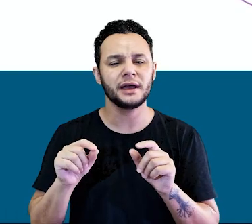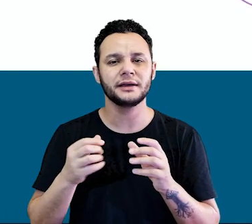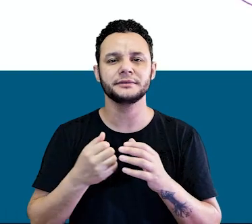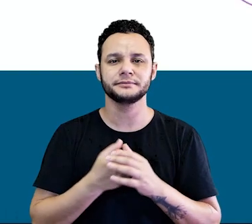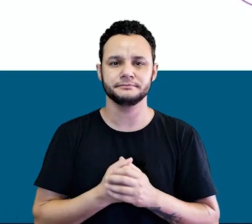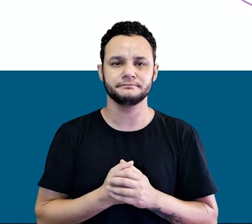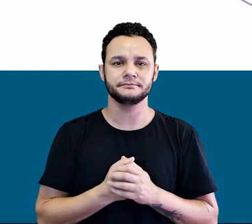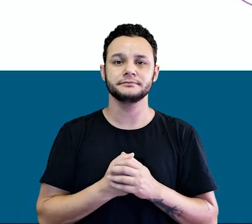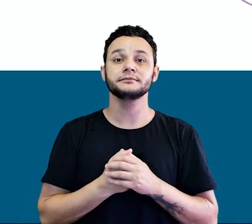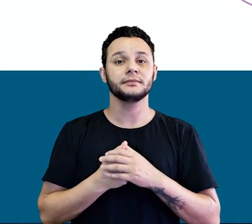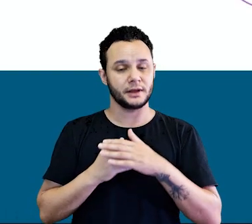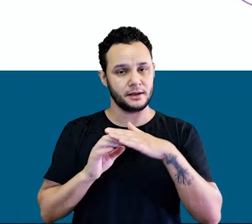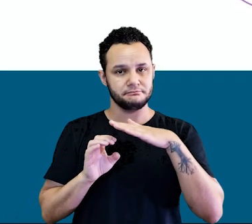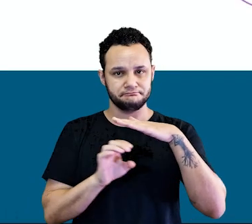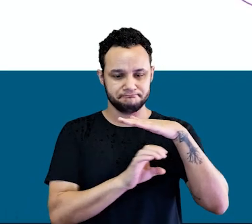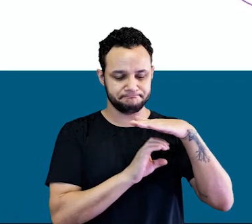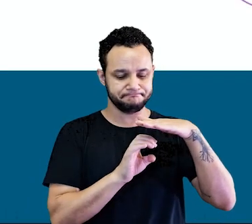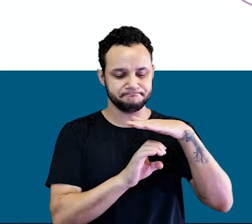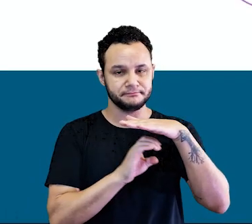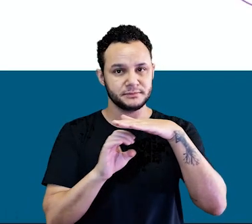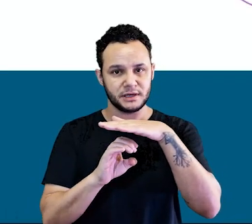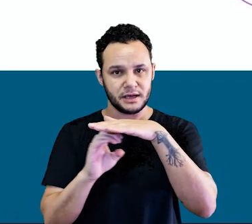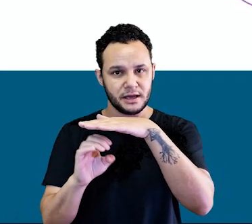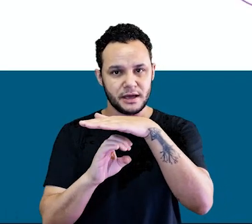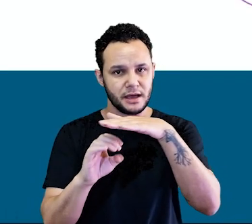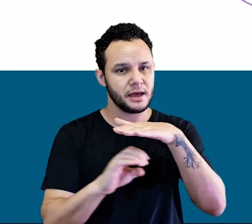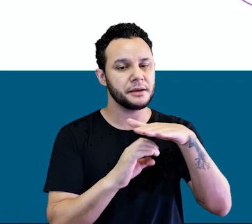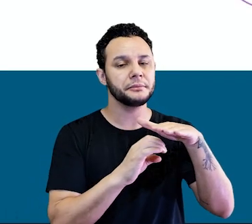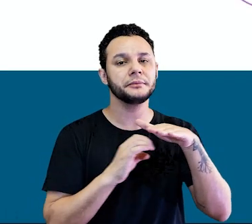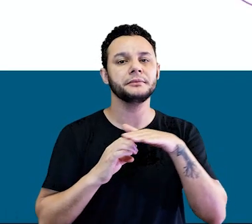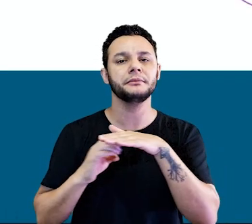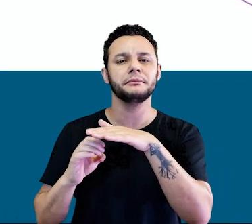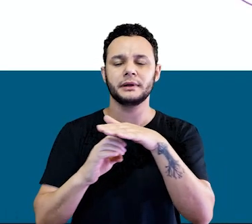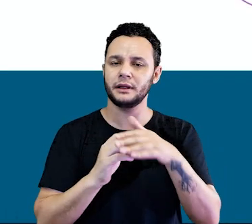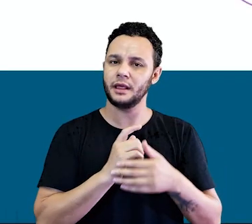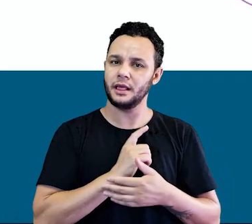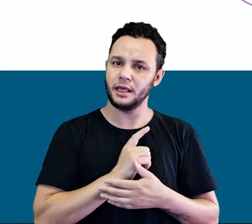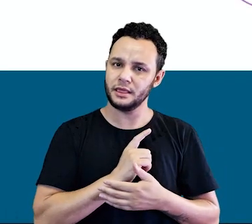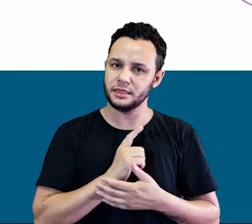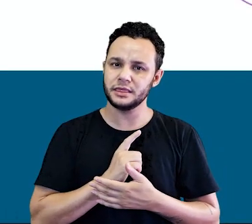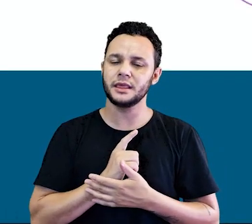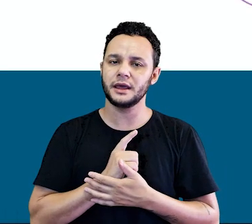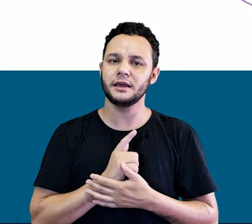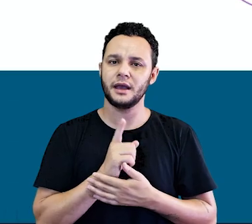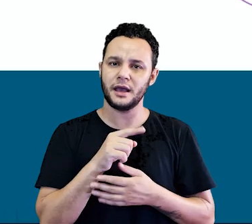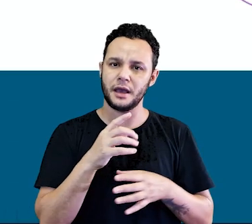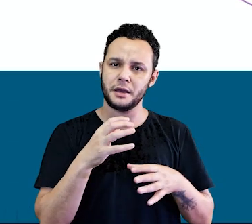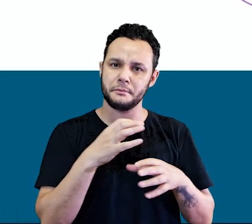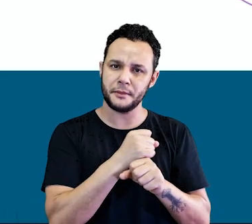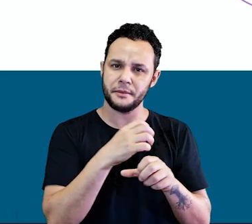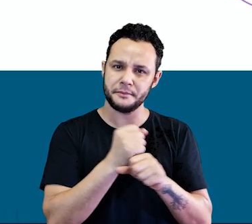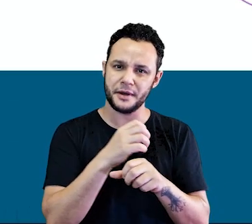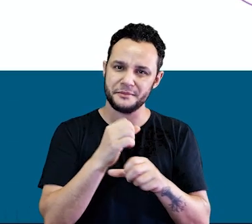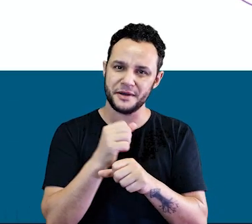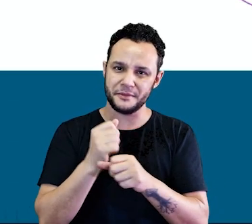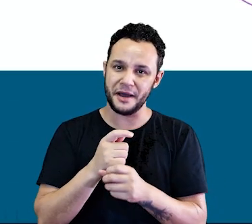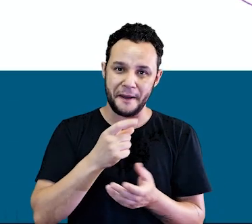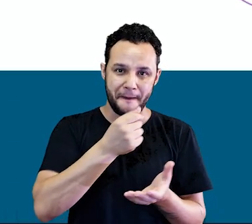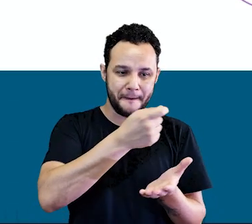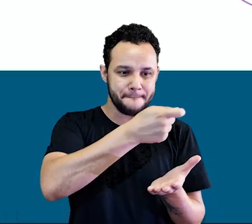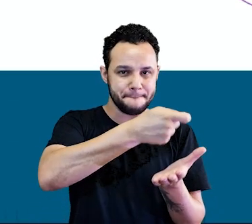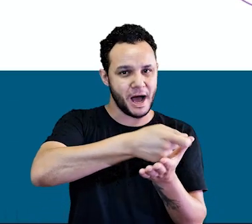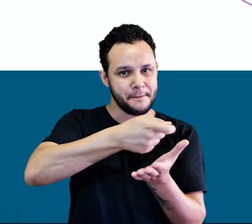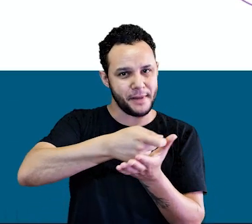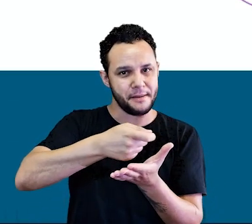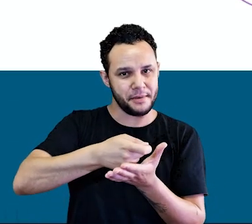ele é recolhido das empresas, as empresas, né, que estão legalmente, né, colocadas, né, sobre o cálculo das suas folhas